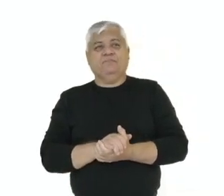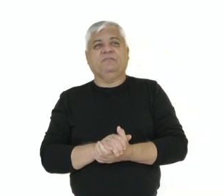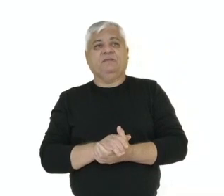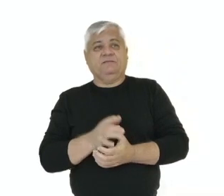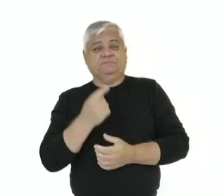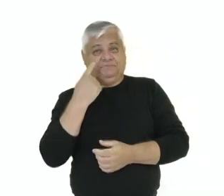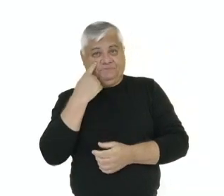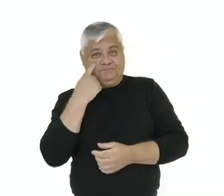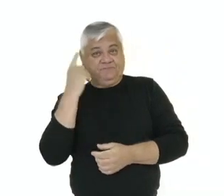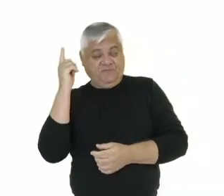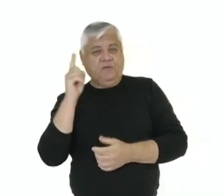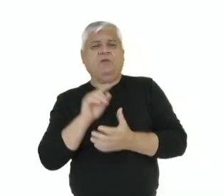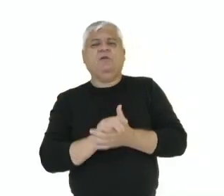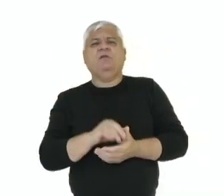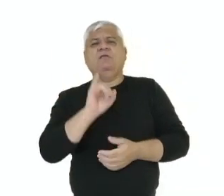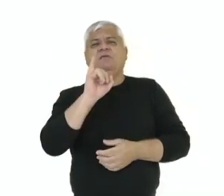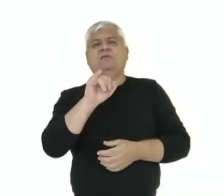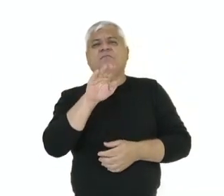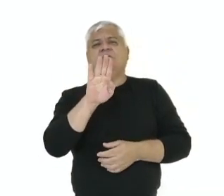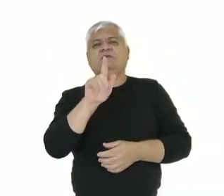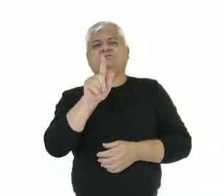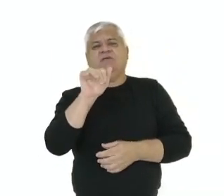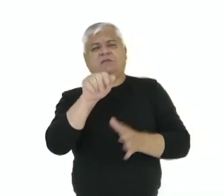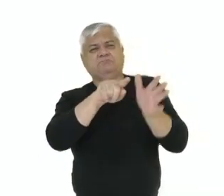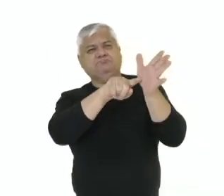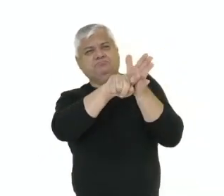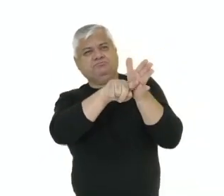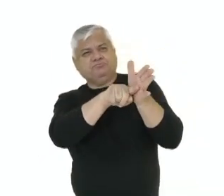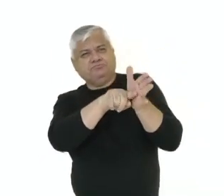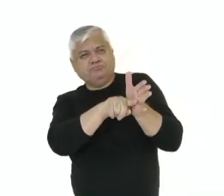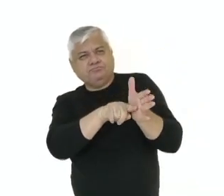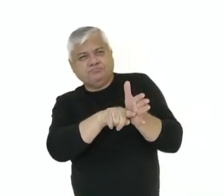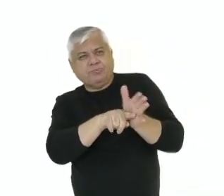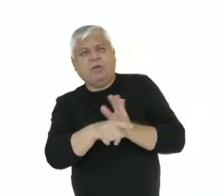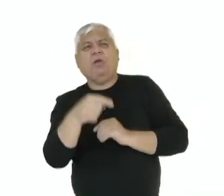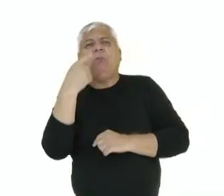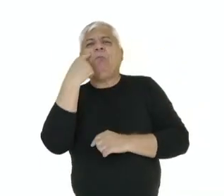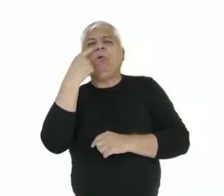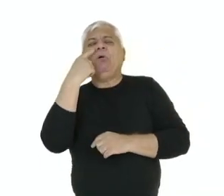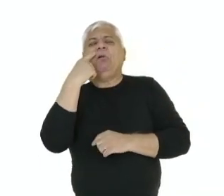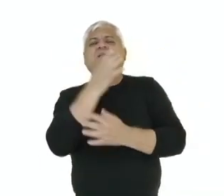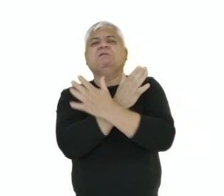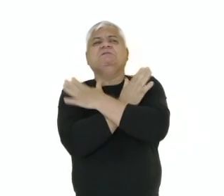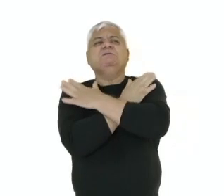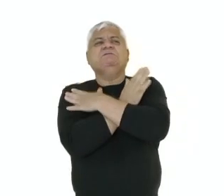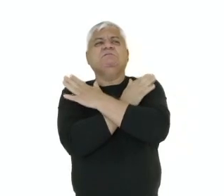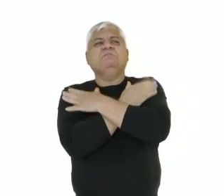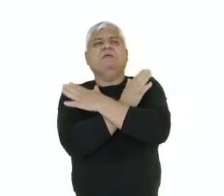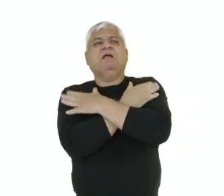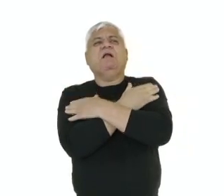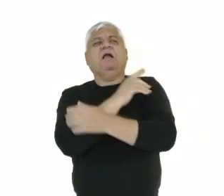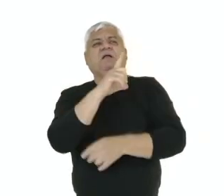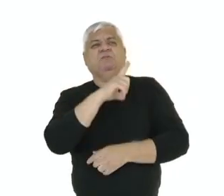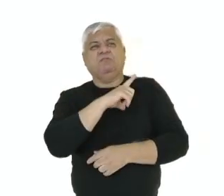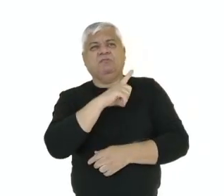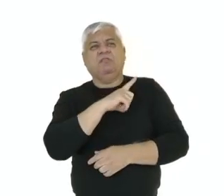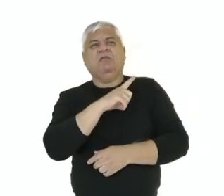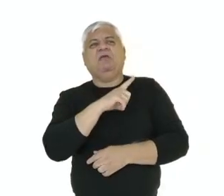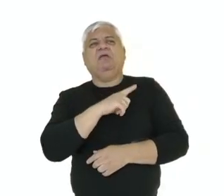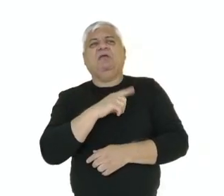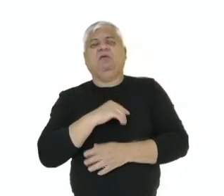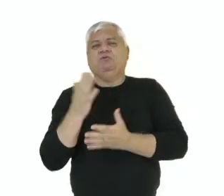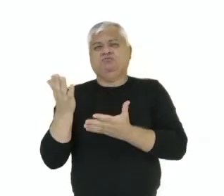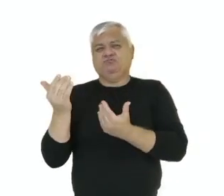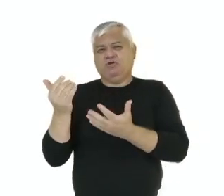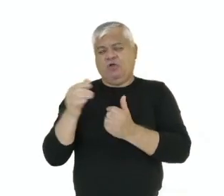do desemprego no Brasil, indicador é maior entre a população mais jovem. Então, aqui nós temos de 14 a 17